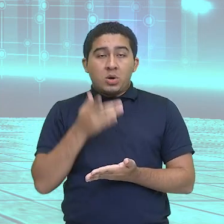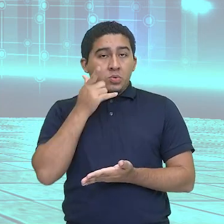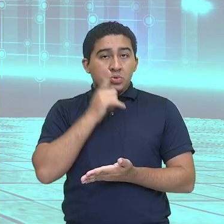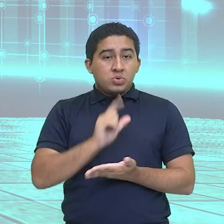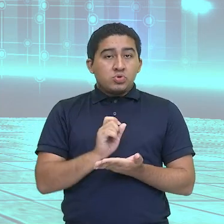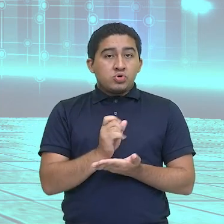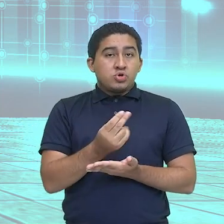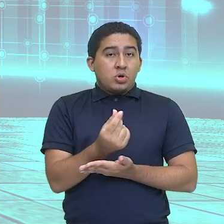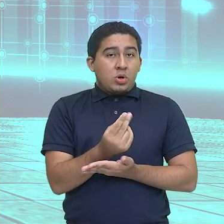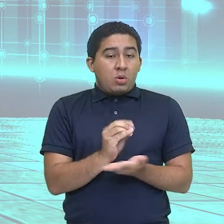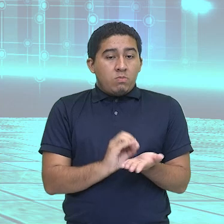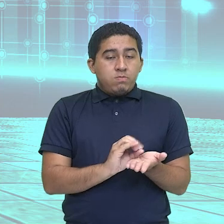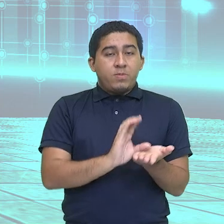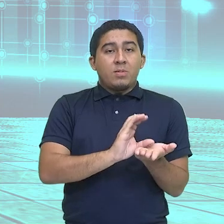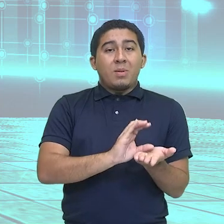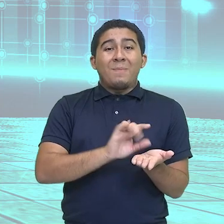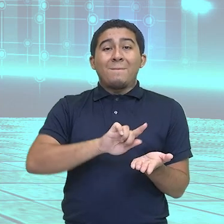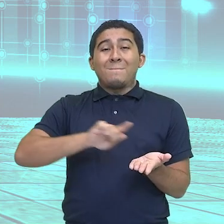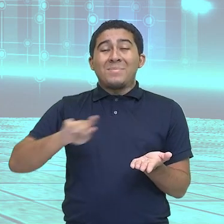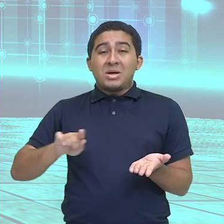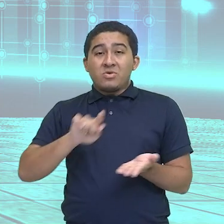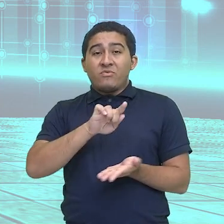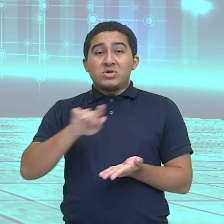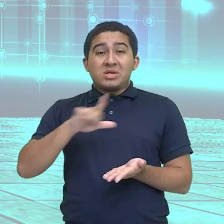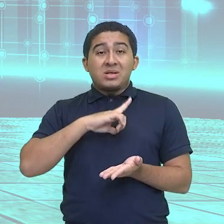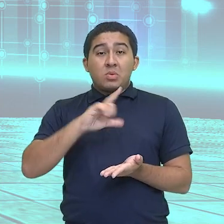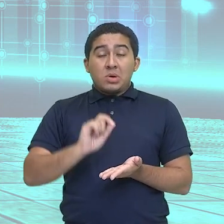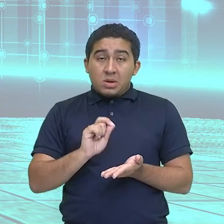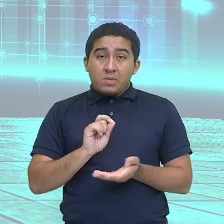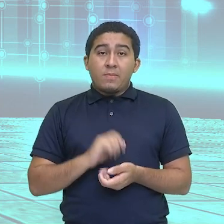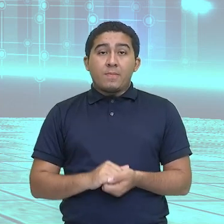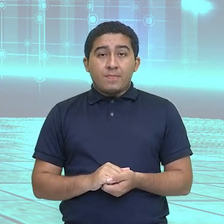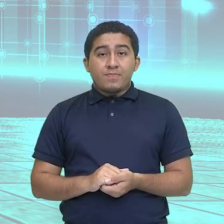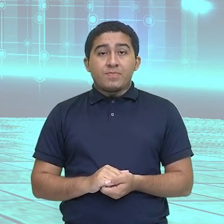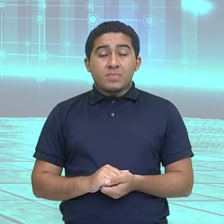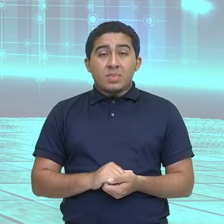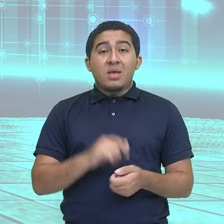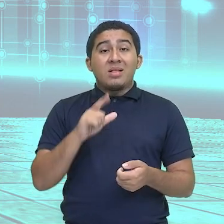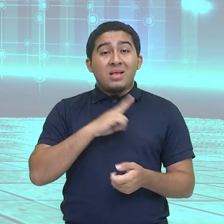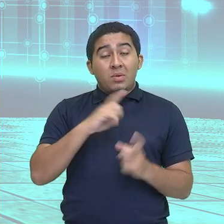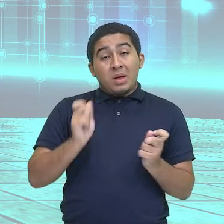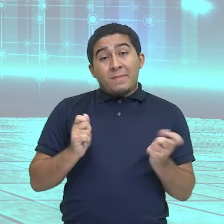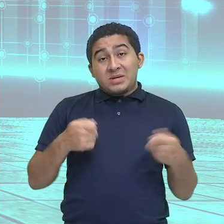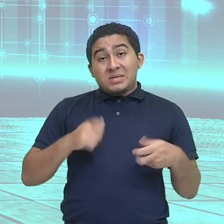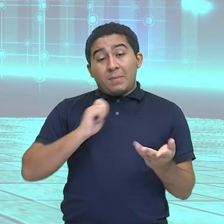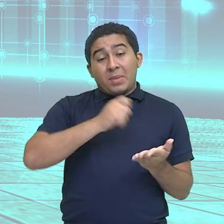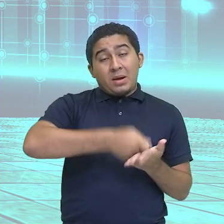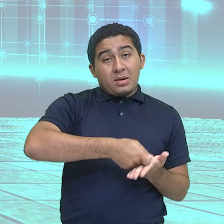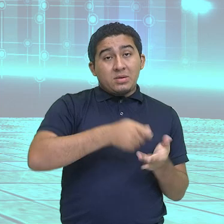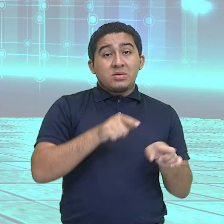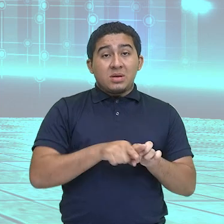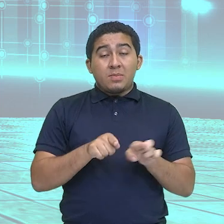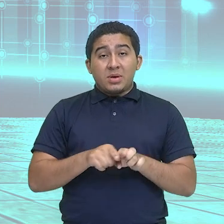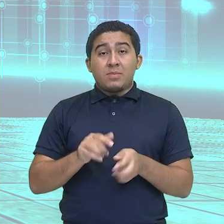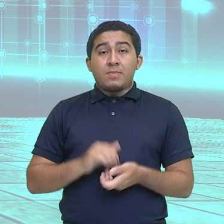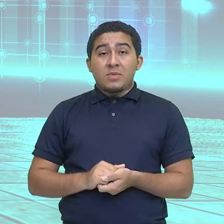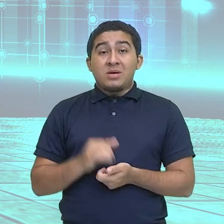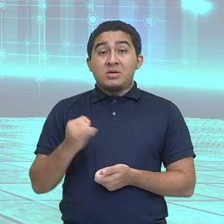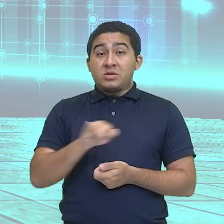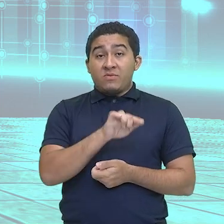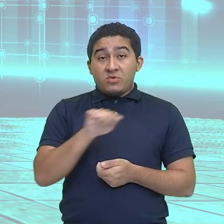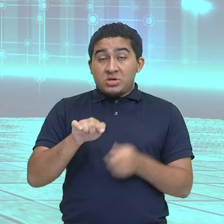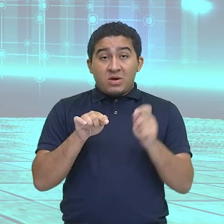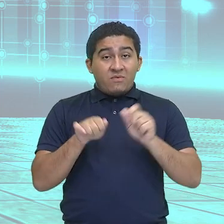né? Só que você tem aquele custo, né, para vender o seu produto. Se você não produz aquele produto que você